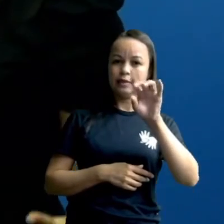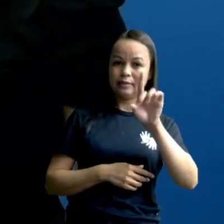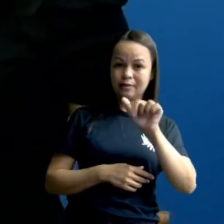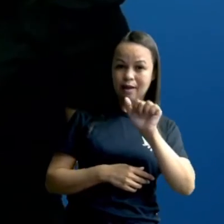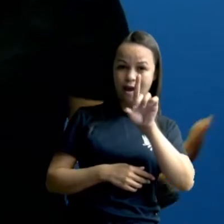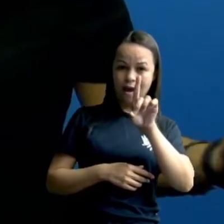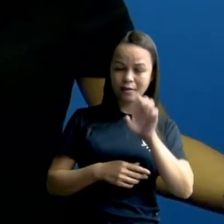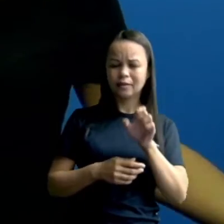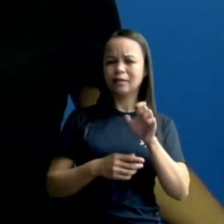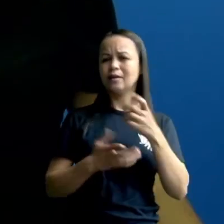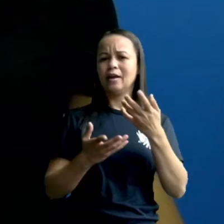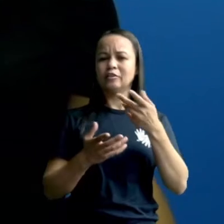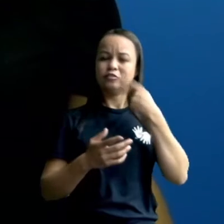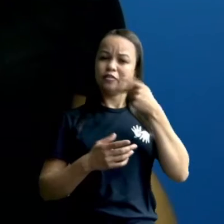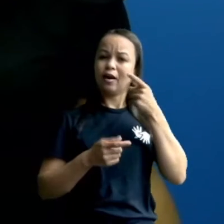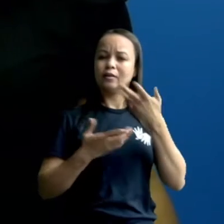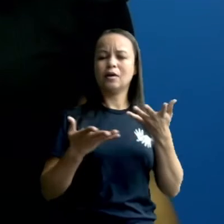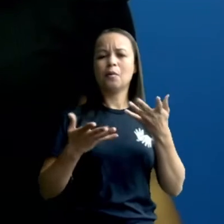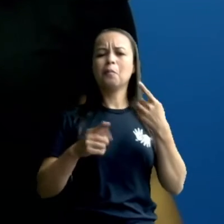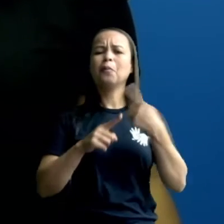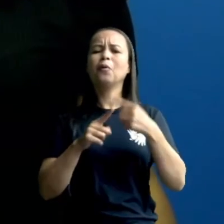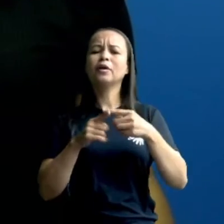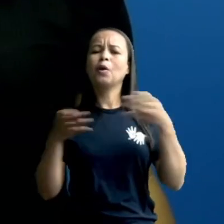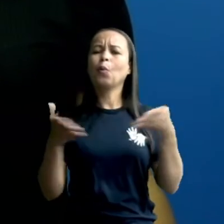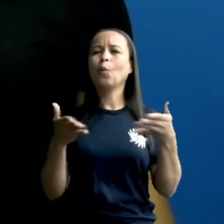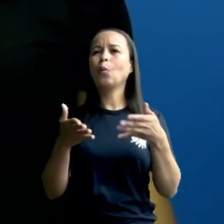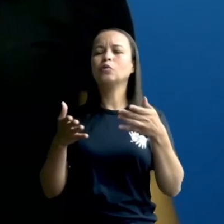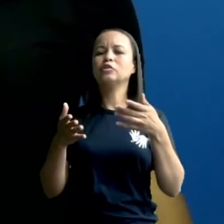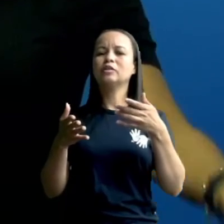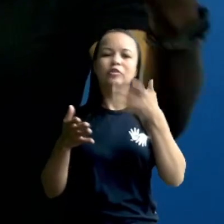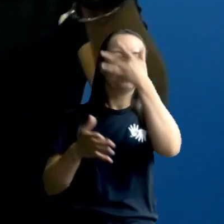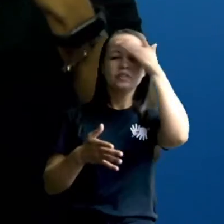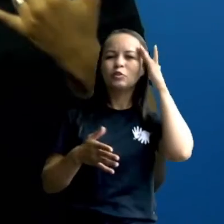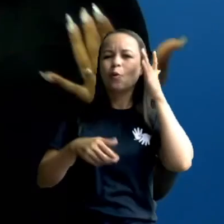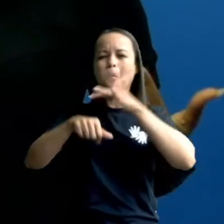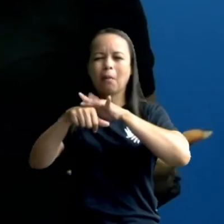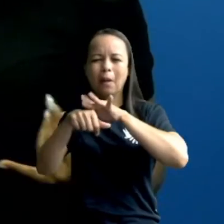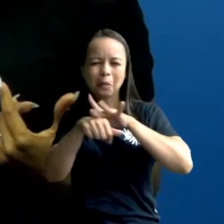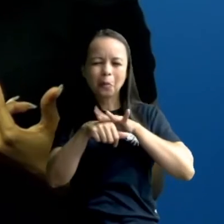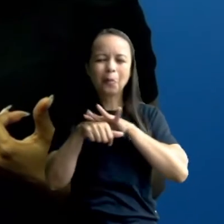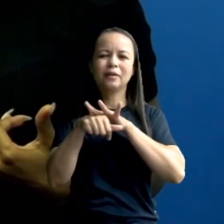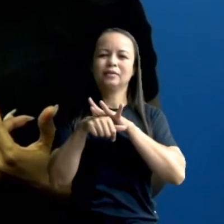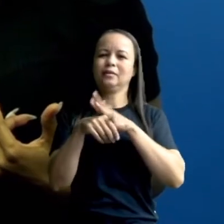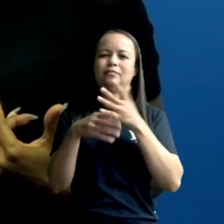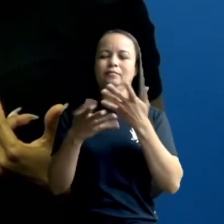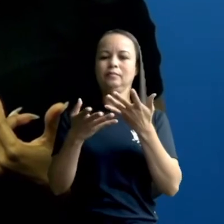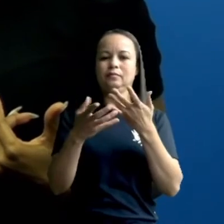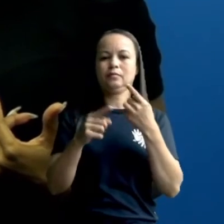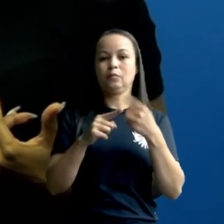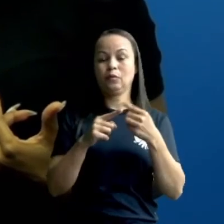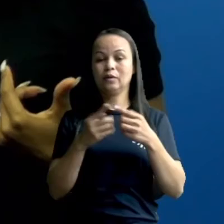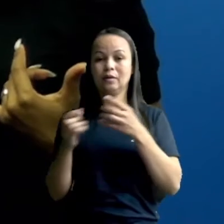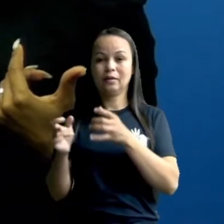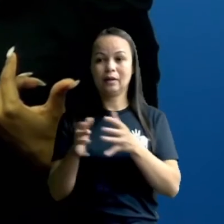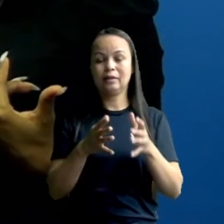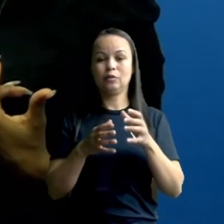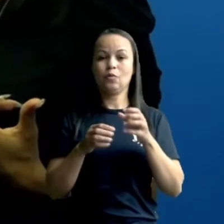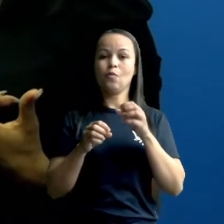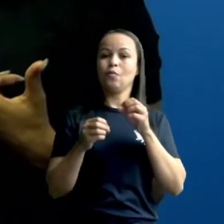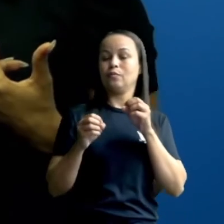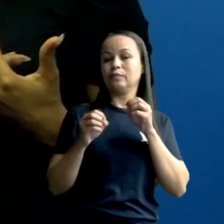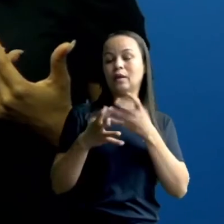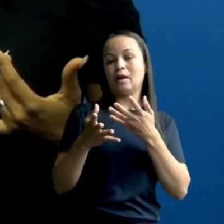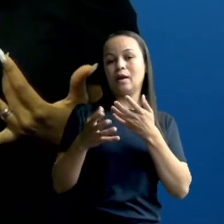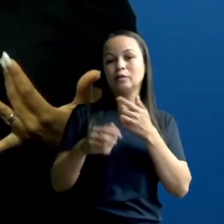que as pessoas adoecem tão facilmente hoje em dia? Por quê? É educação alimentar que não tem. Isso